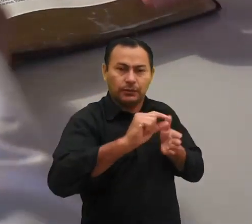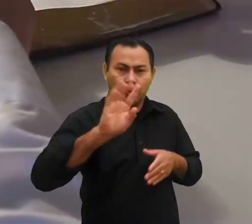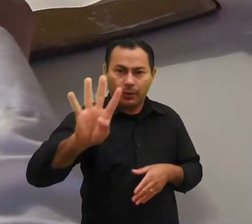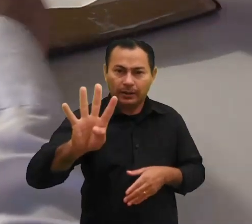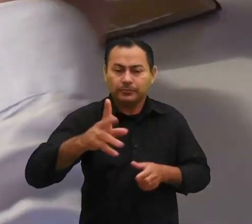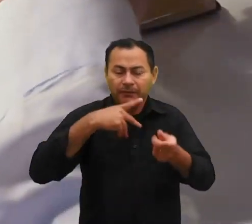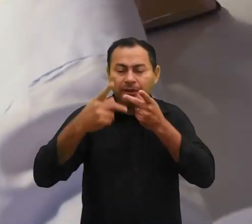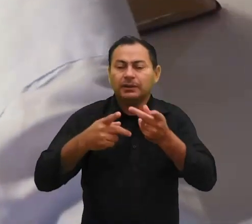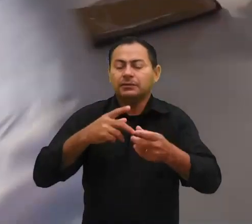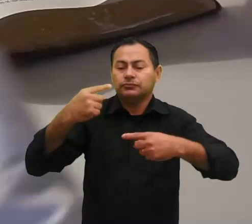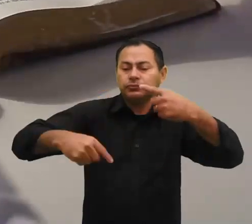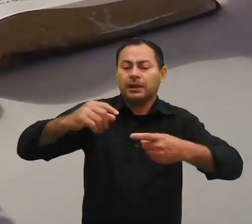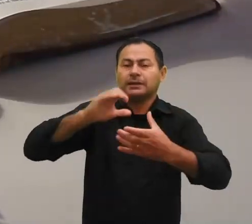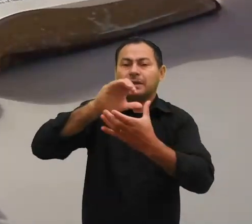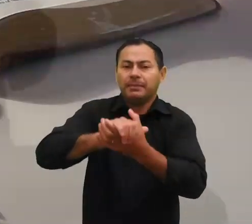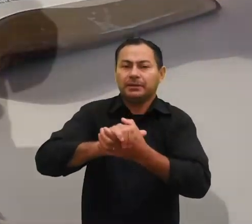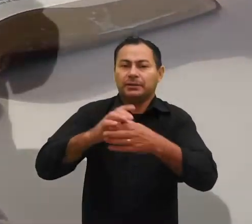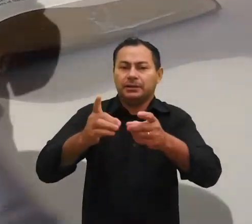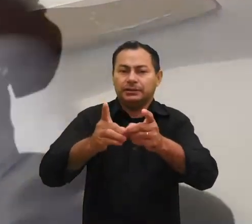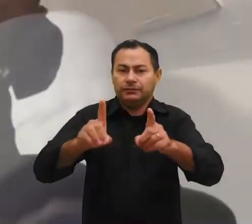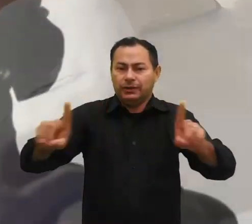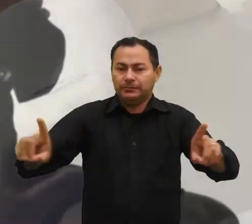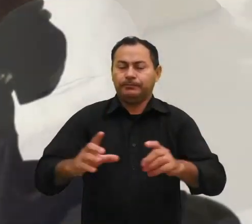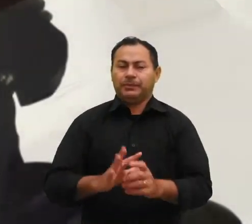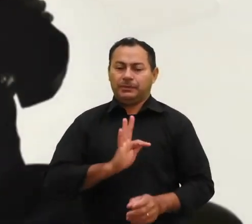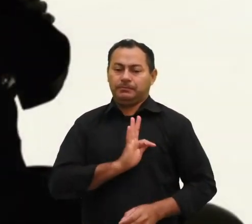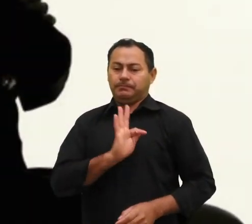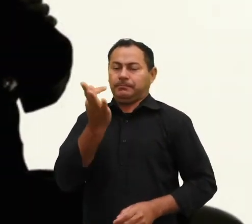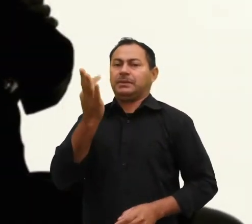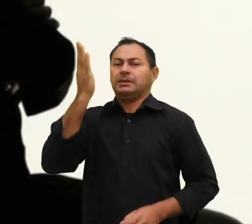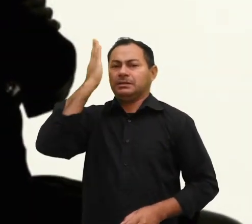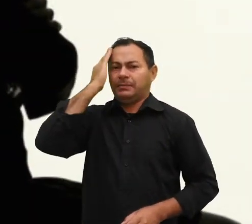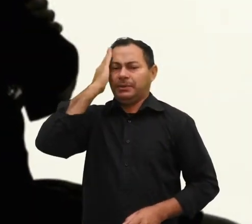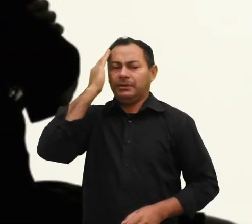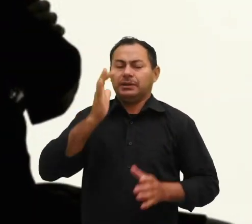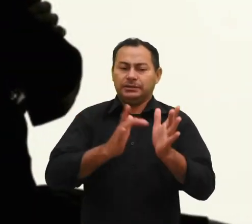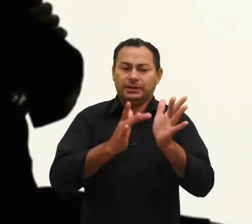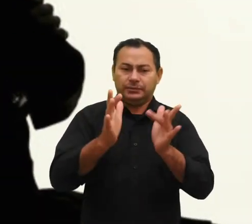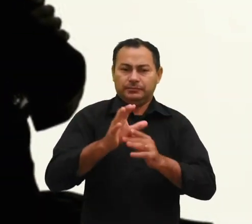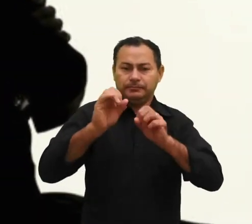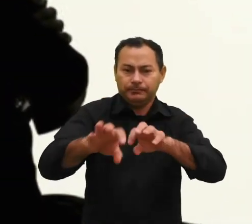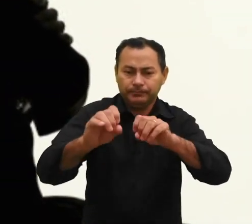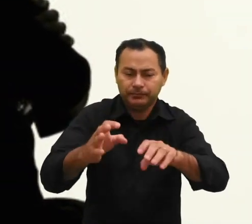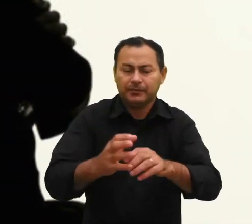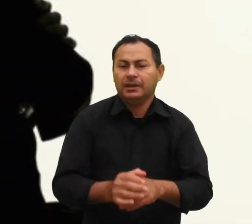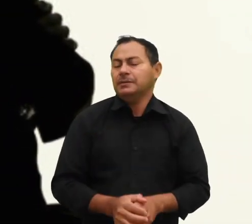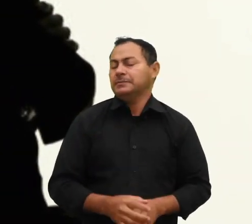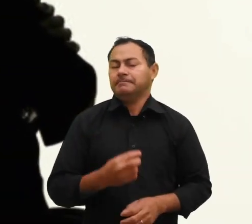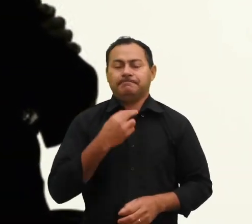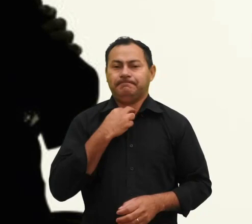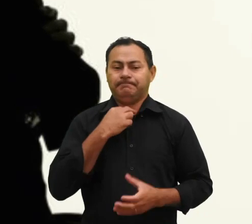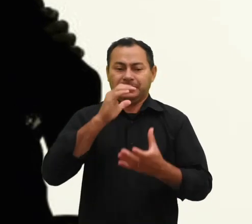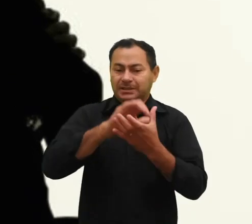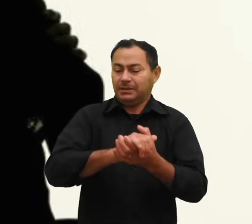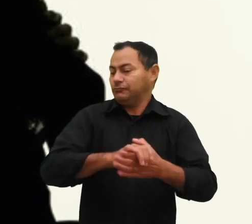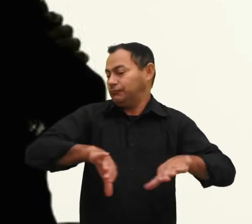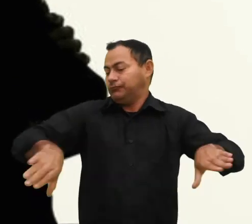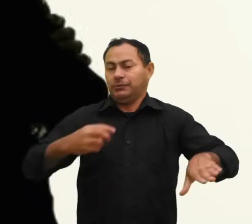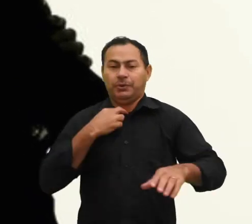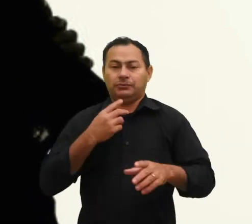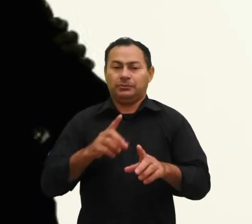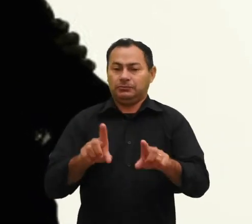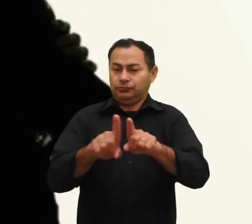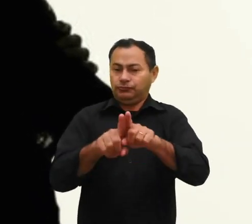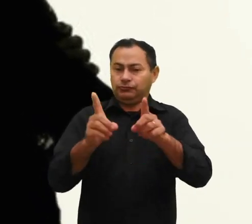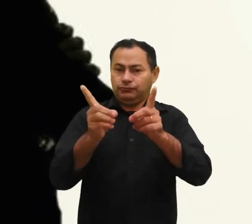estavam discutindo sobre casamento e divórcio. Os fariseus sabiam que Jesus tinha ensinado a indissolubilidade do